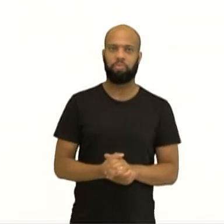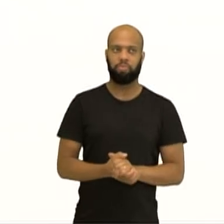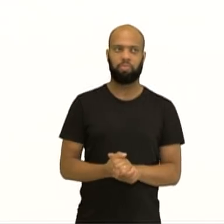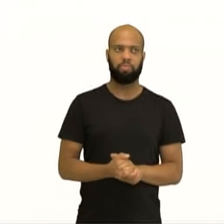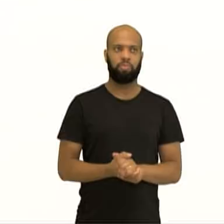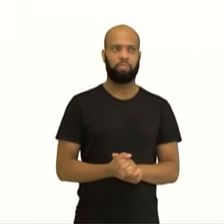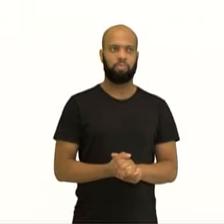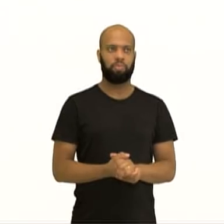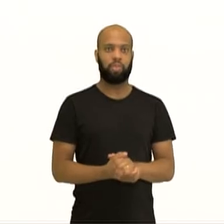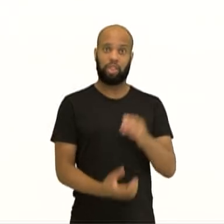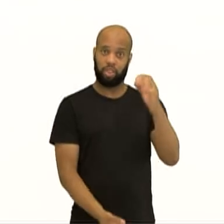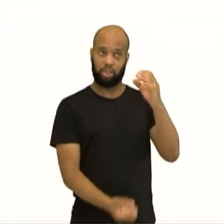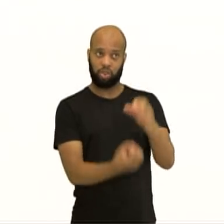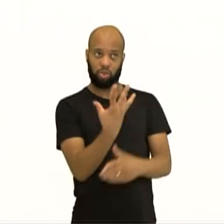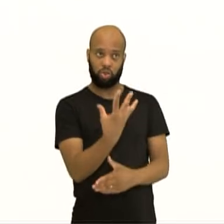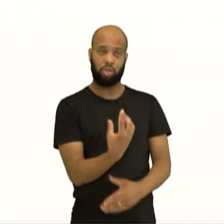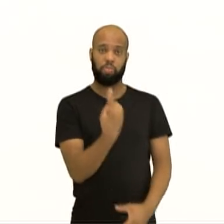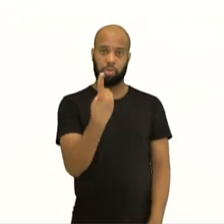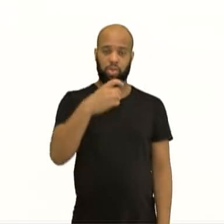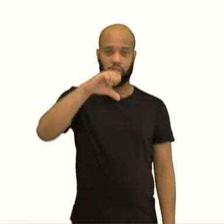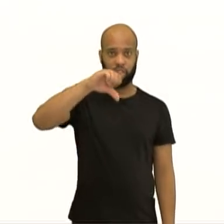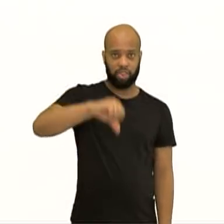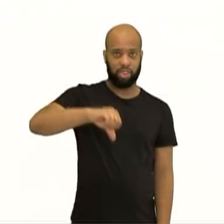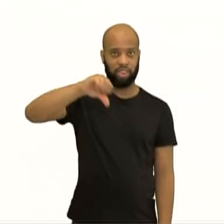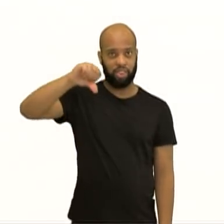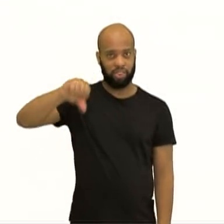Origem do mambol, ele começou em